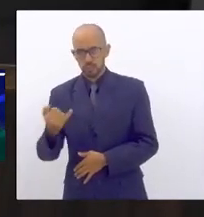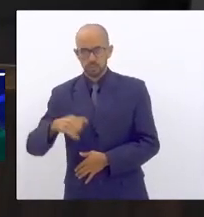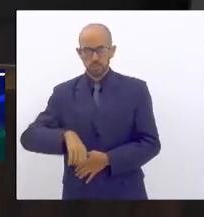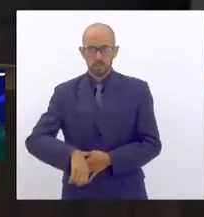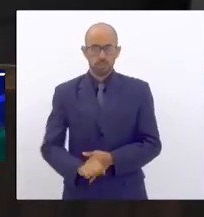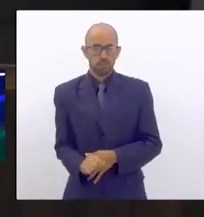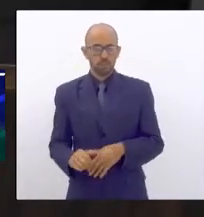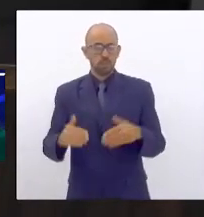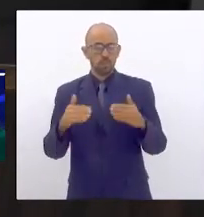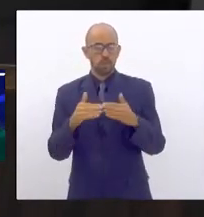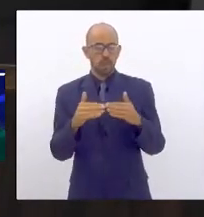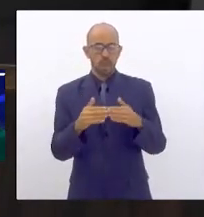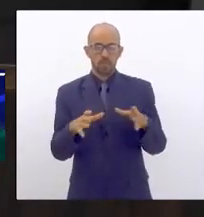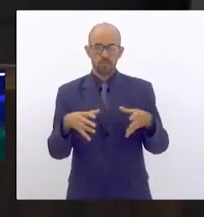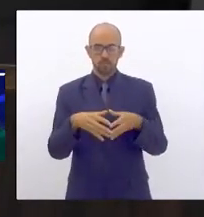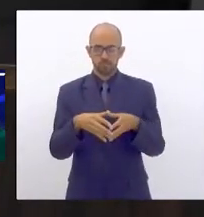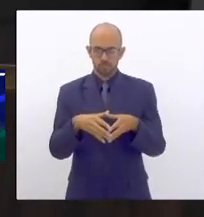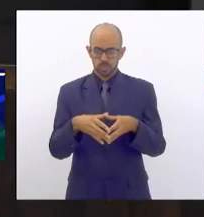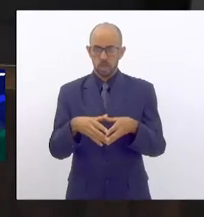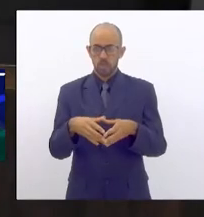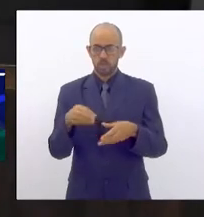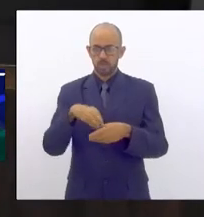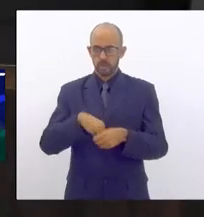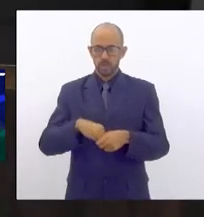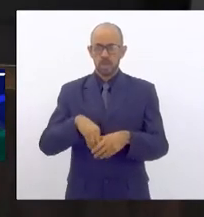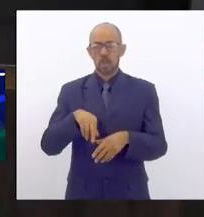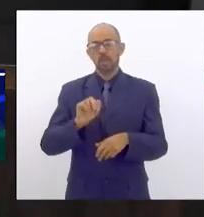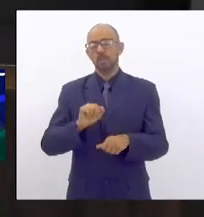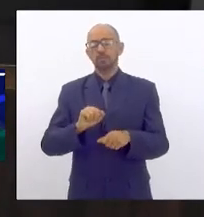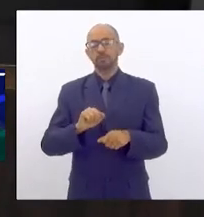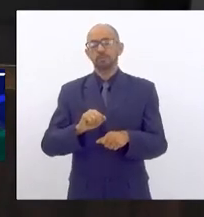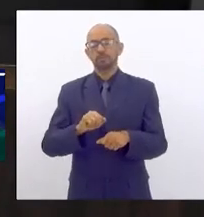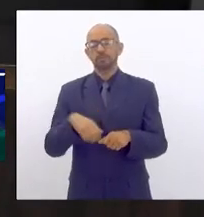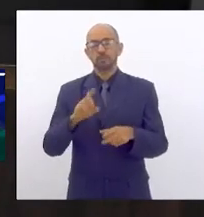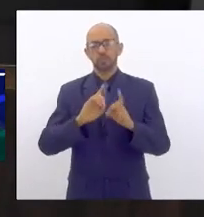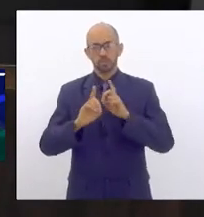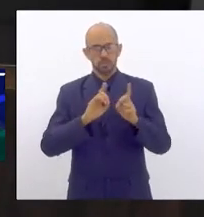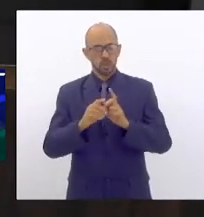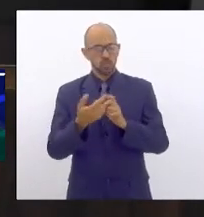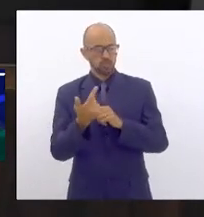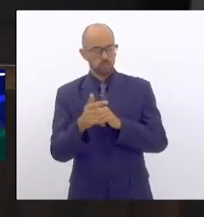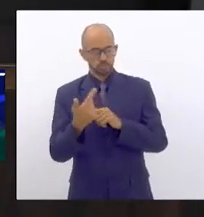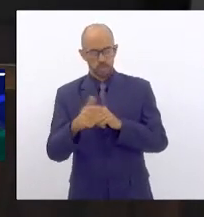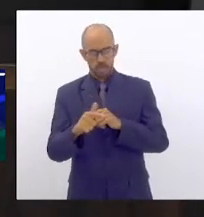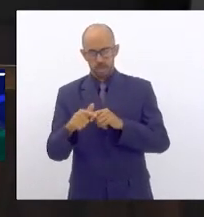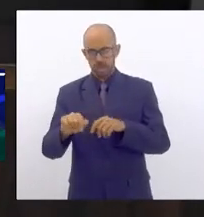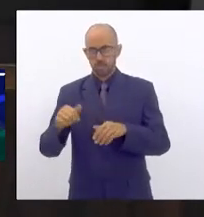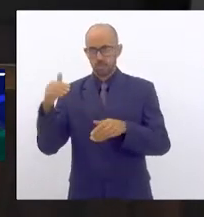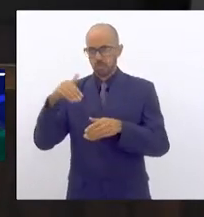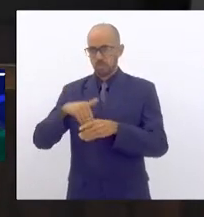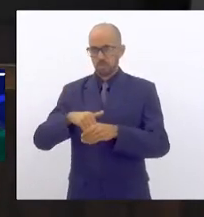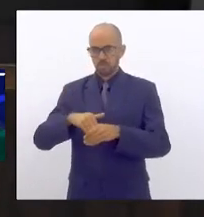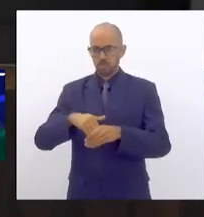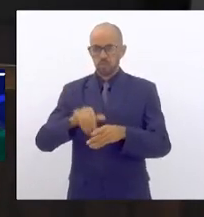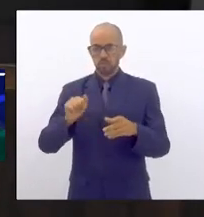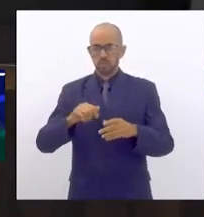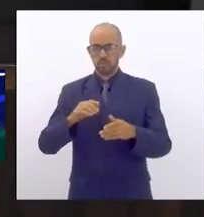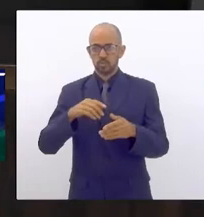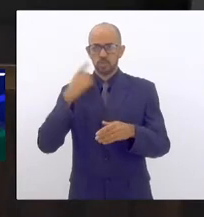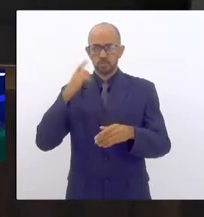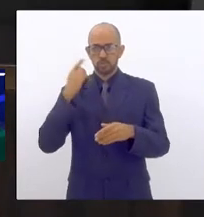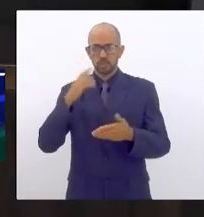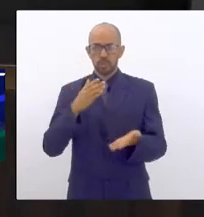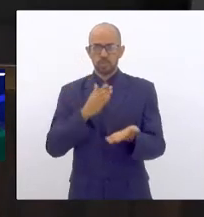Externas, favorável, relator deputado Chico Machado. Em discussão, não havendo quem queira discutir, encerra a discussão. Em votação, senhores que